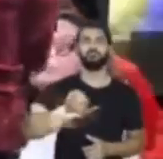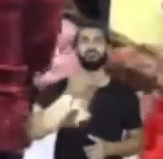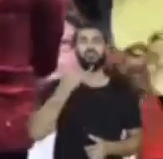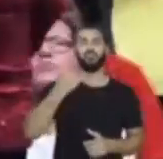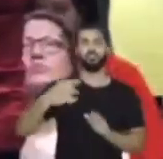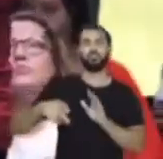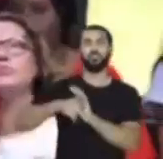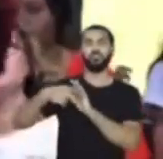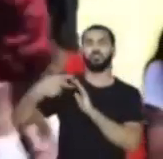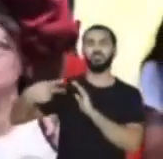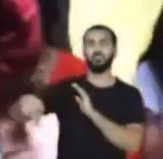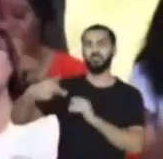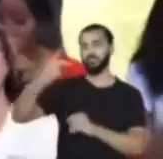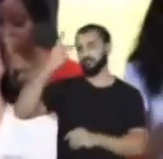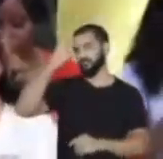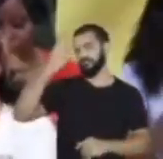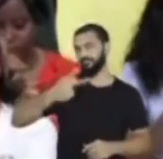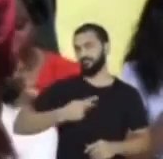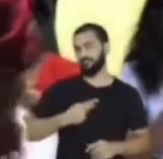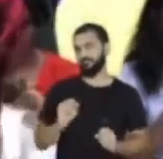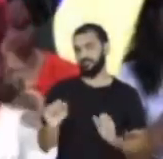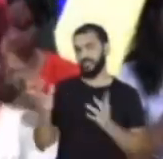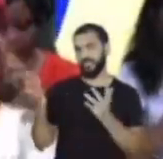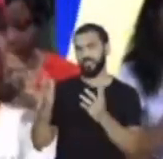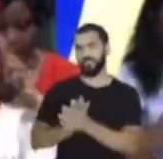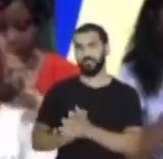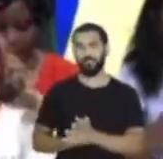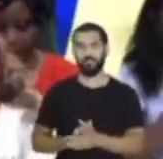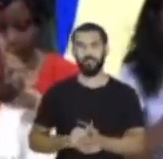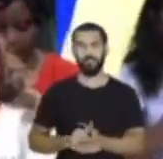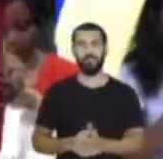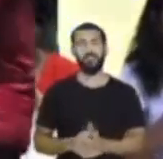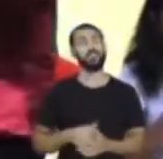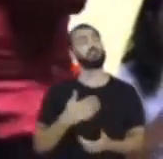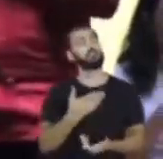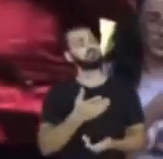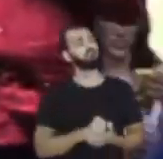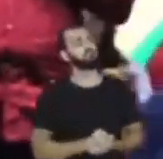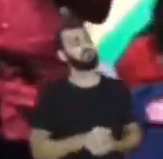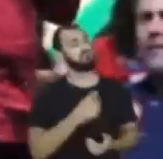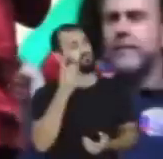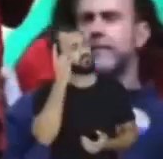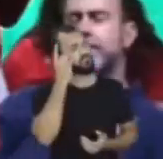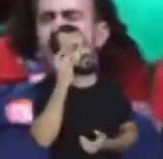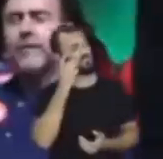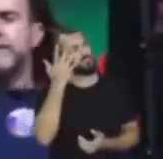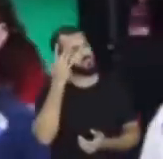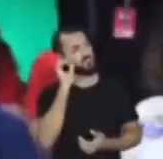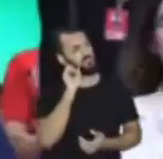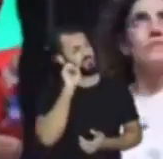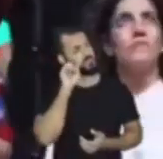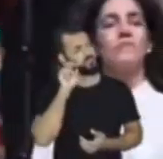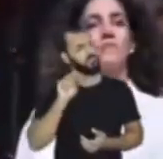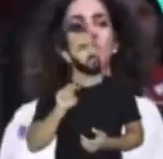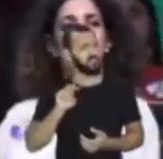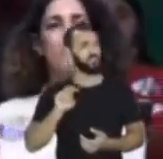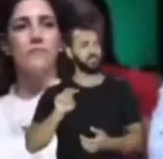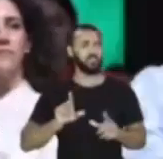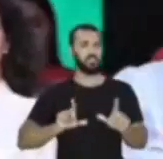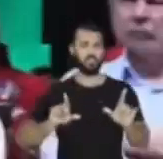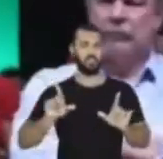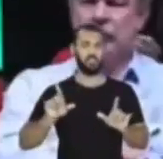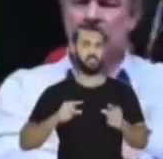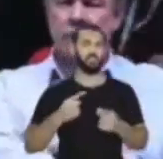Dilma, eu não sei se você viu na televisão. Foi uma coisa muito engraçada que no ato do